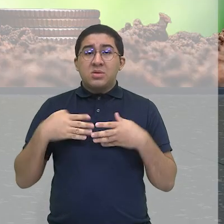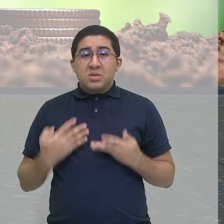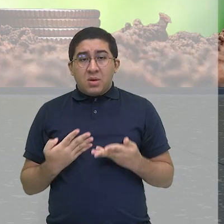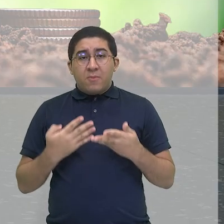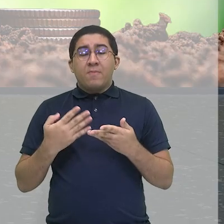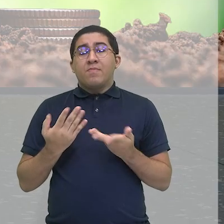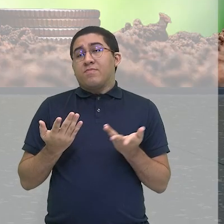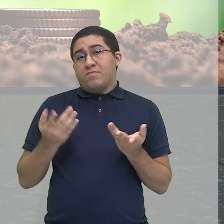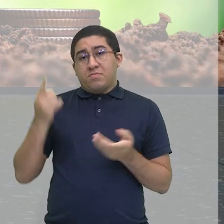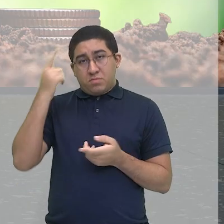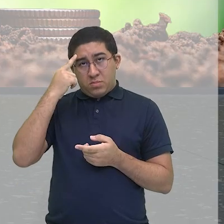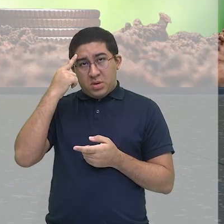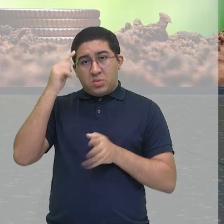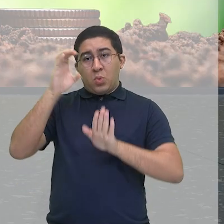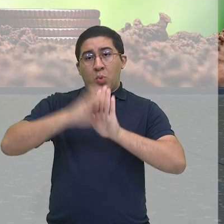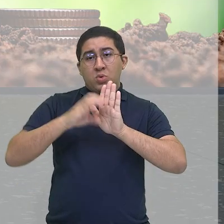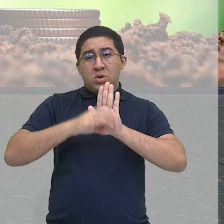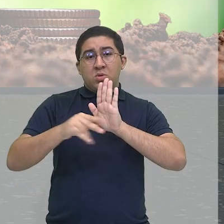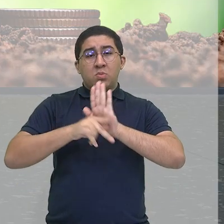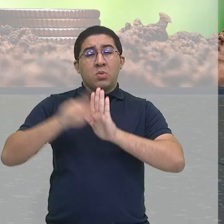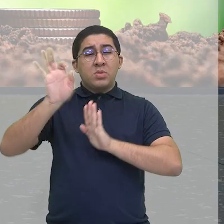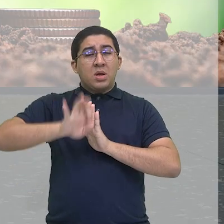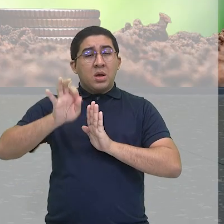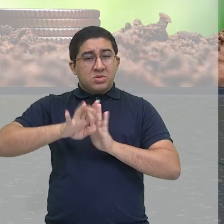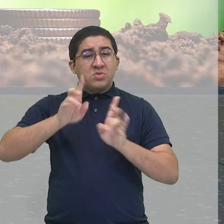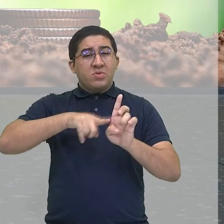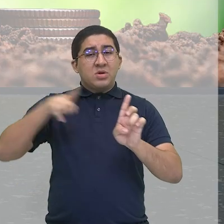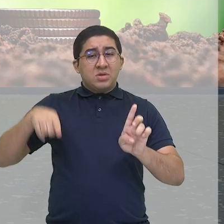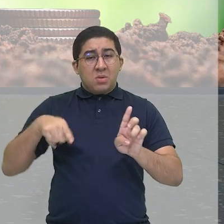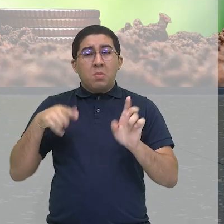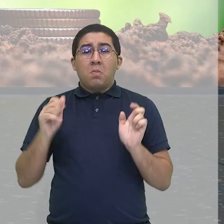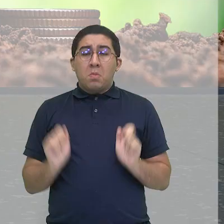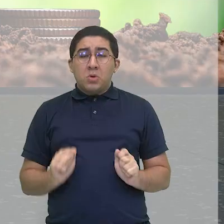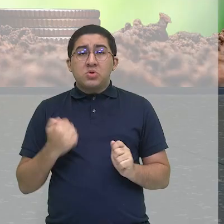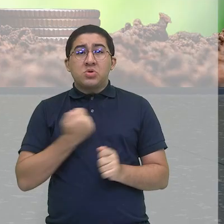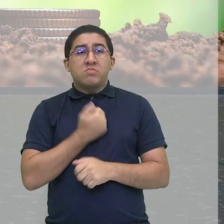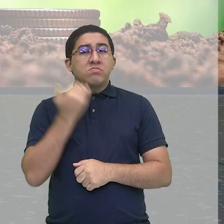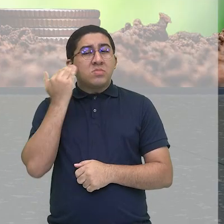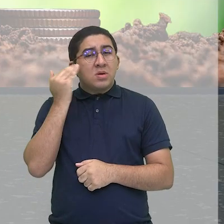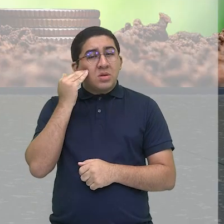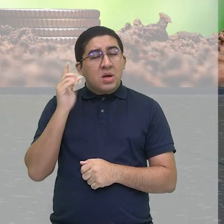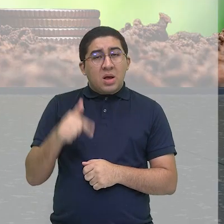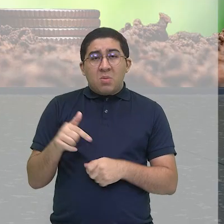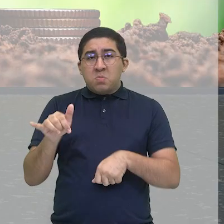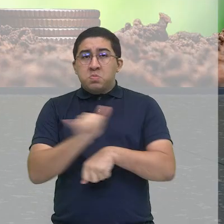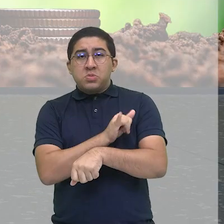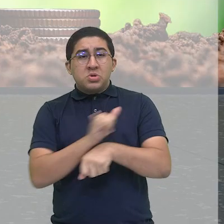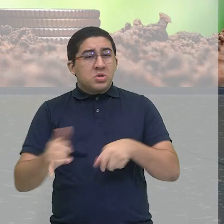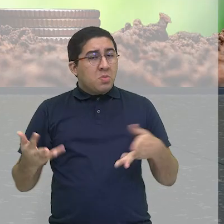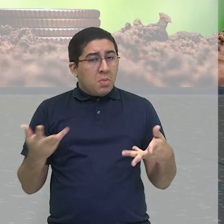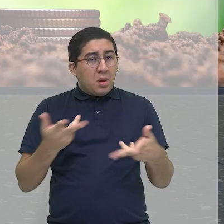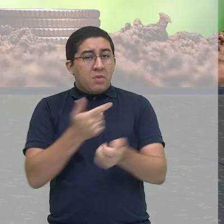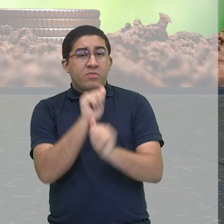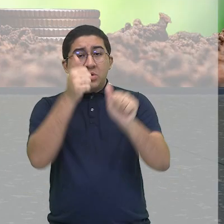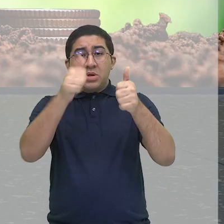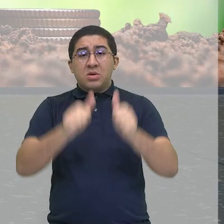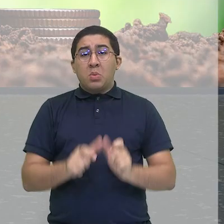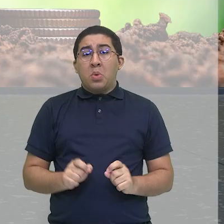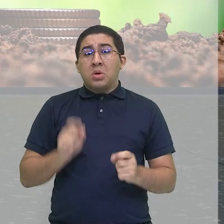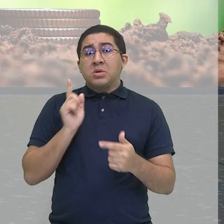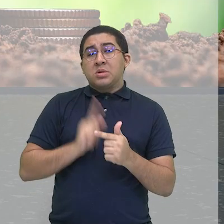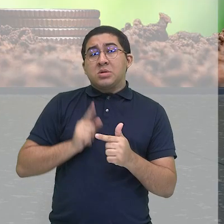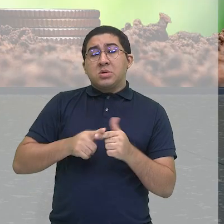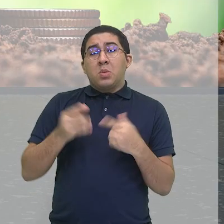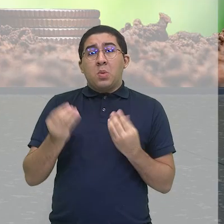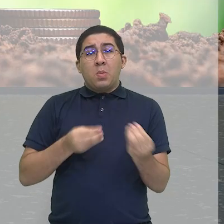em especial, o conceito da taxa de variação nos oferece essa ferramenta que ela é poderosa para analisar